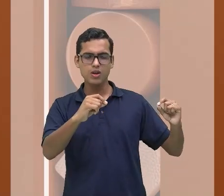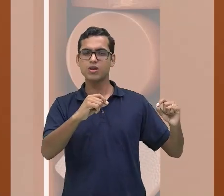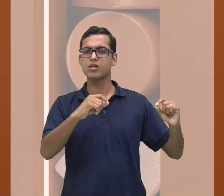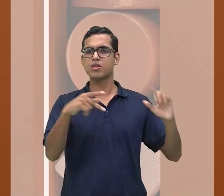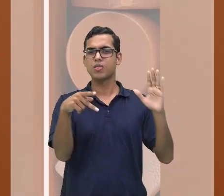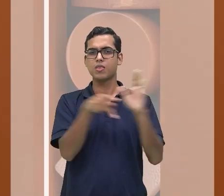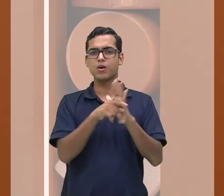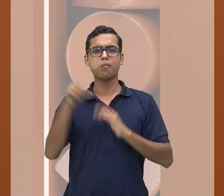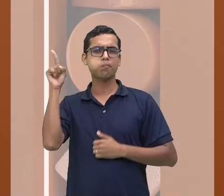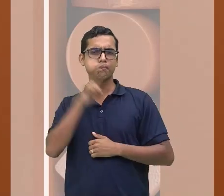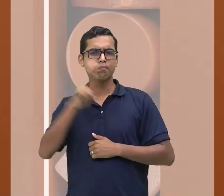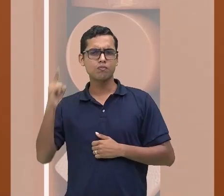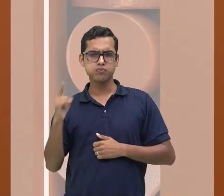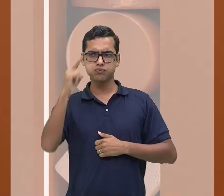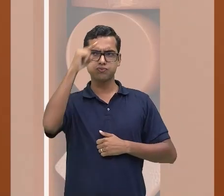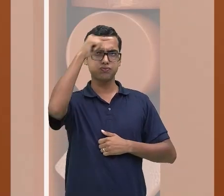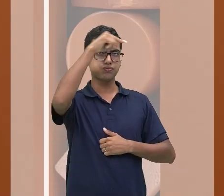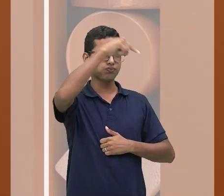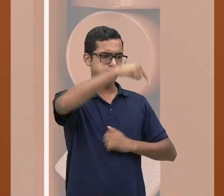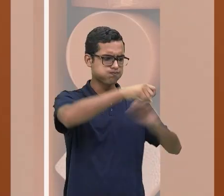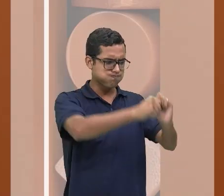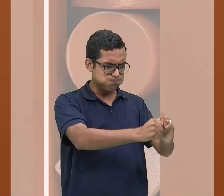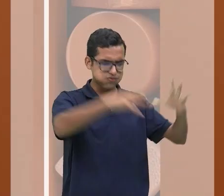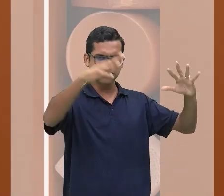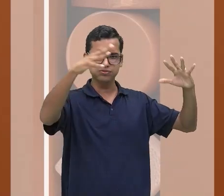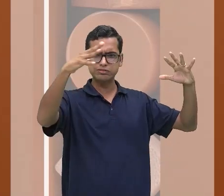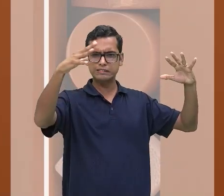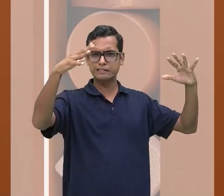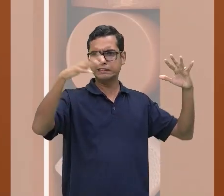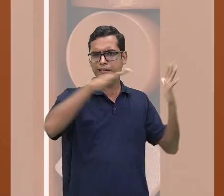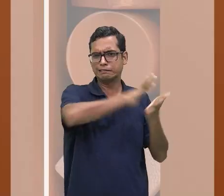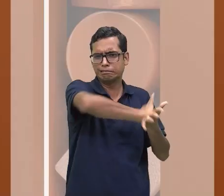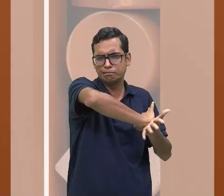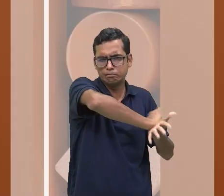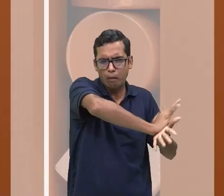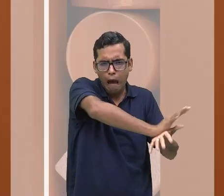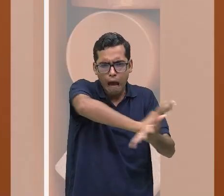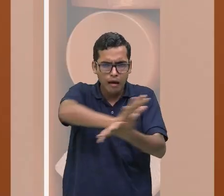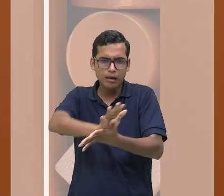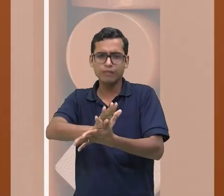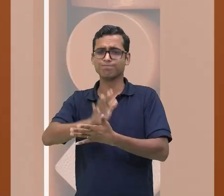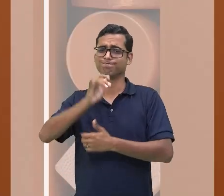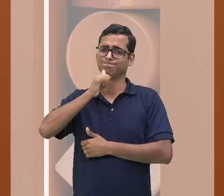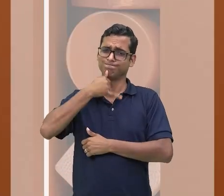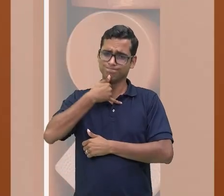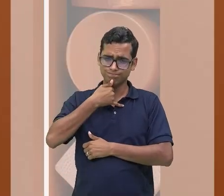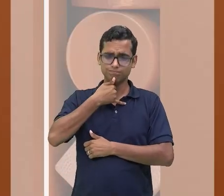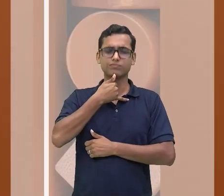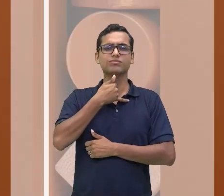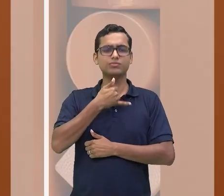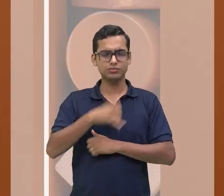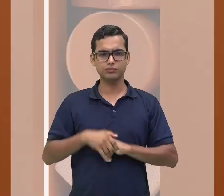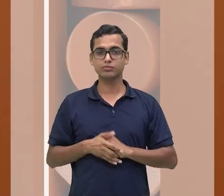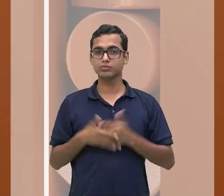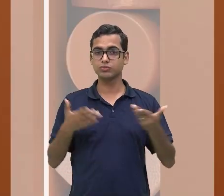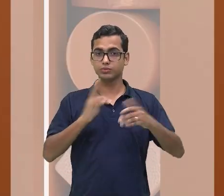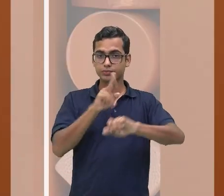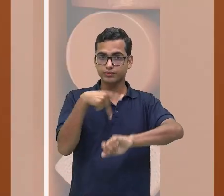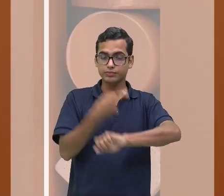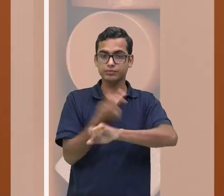Unidos da América, né? Que acabou ali soltando as bombas atômicas, infelizmente, tá? Mas quem é que vai